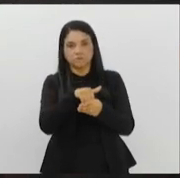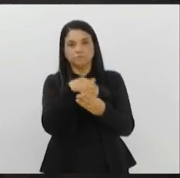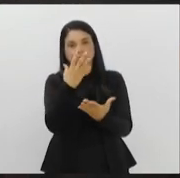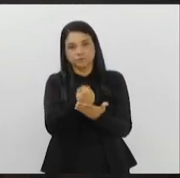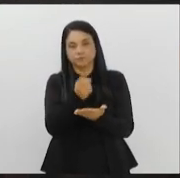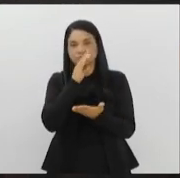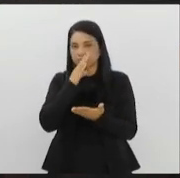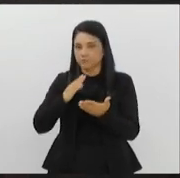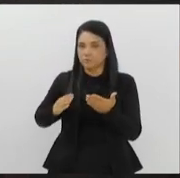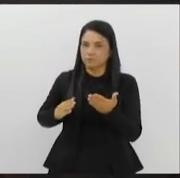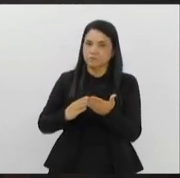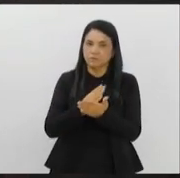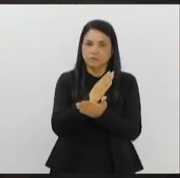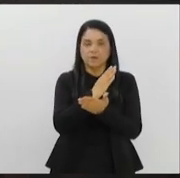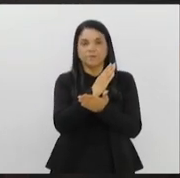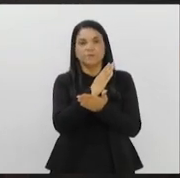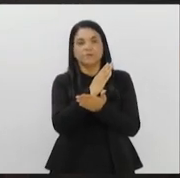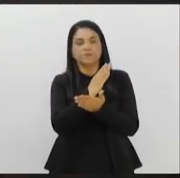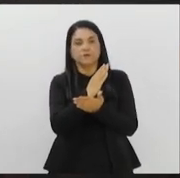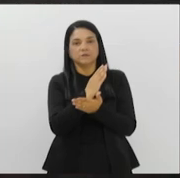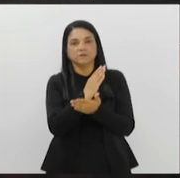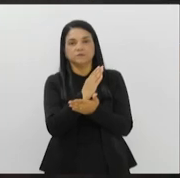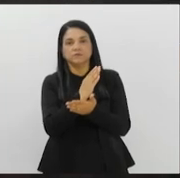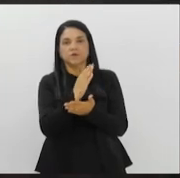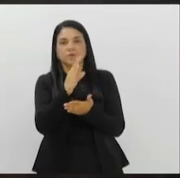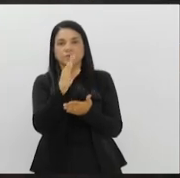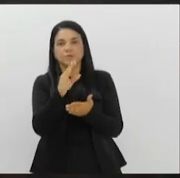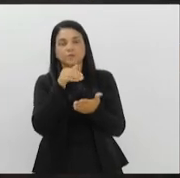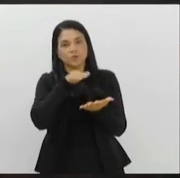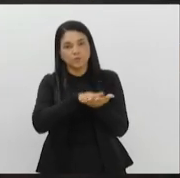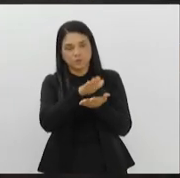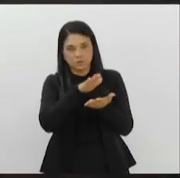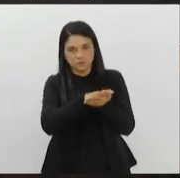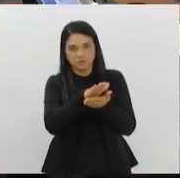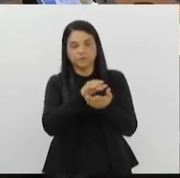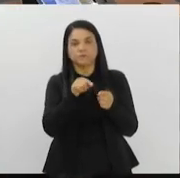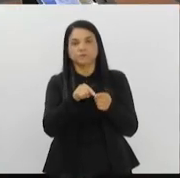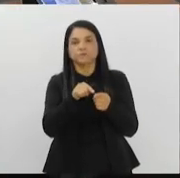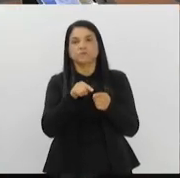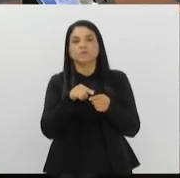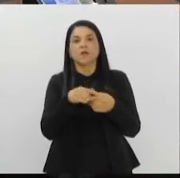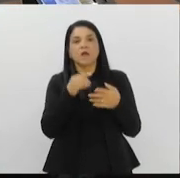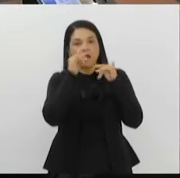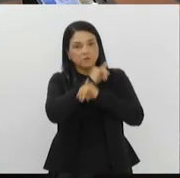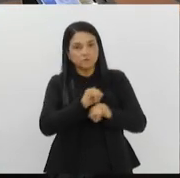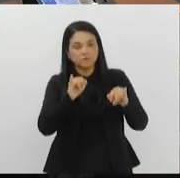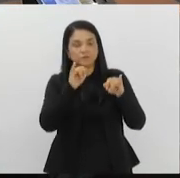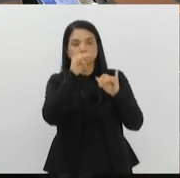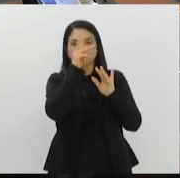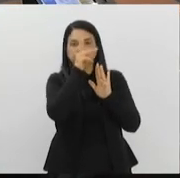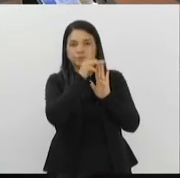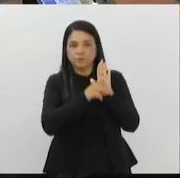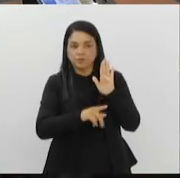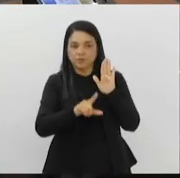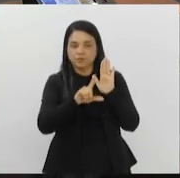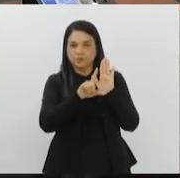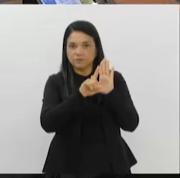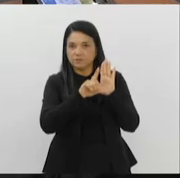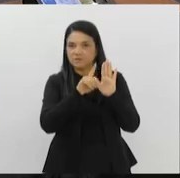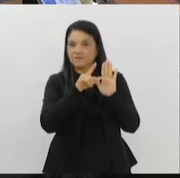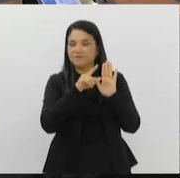Senhores que aprovam, permaneçam como estão. Aprovado, vai a promulgação. Anuncio